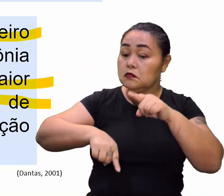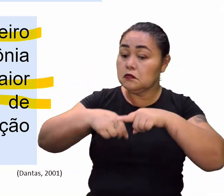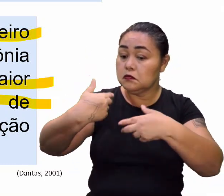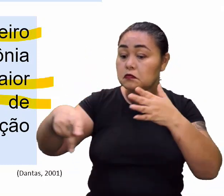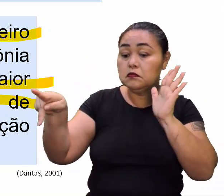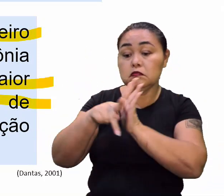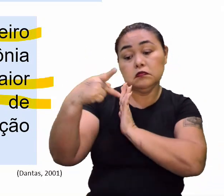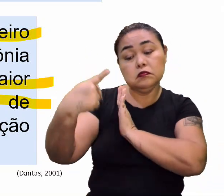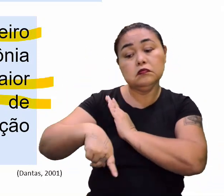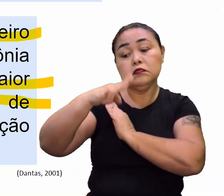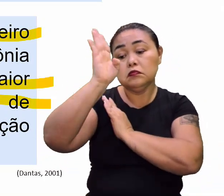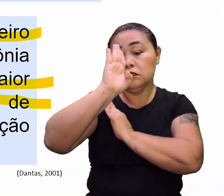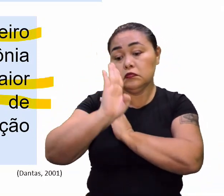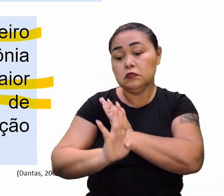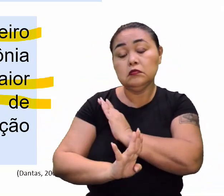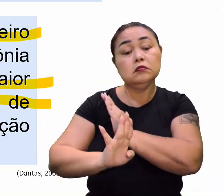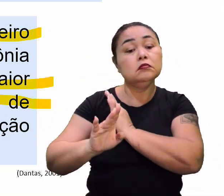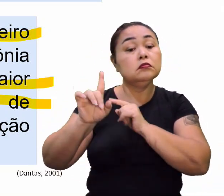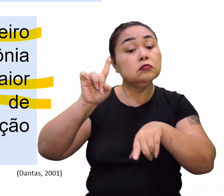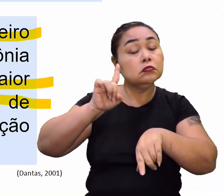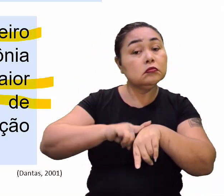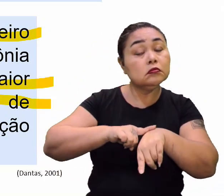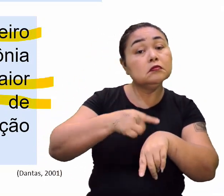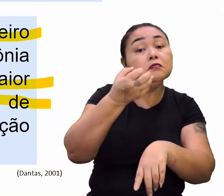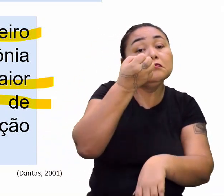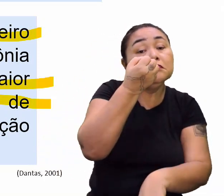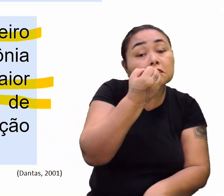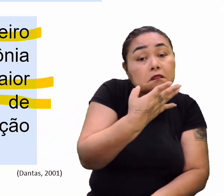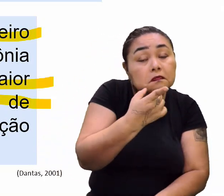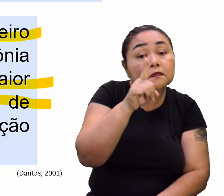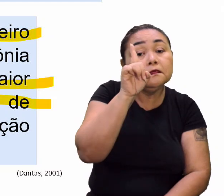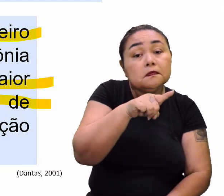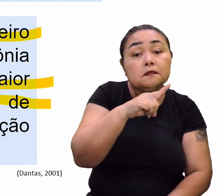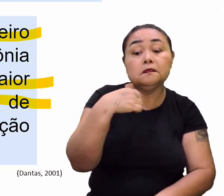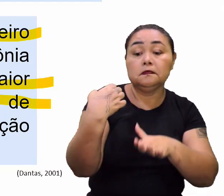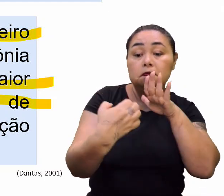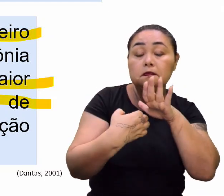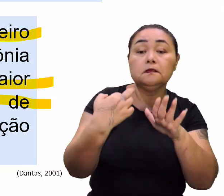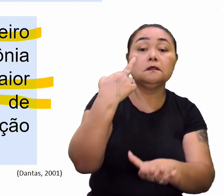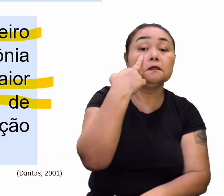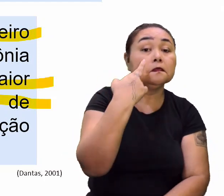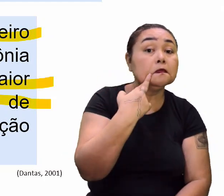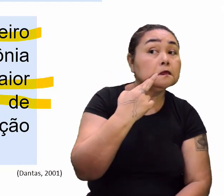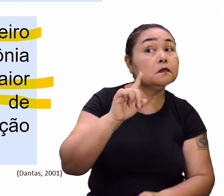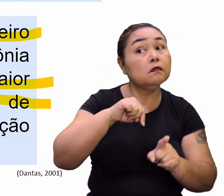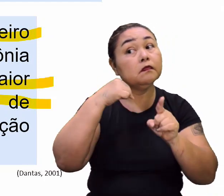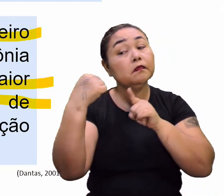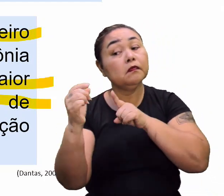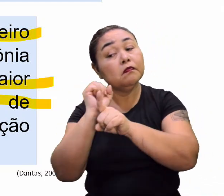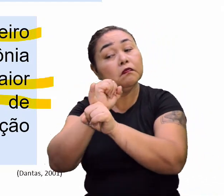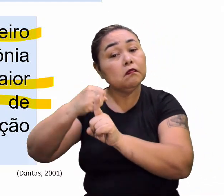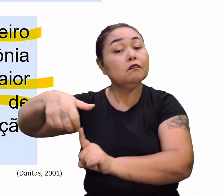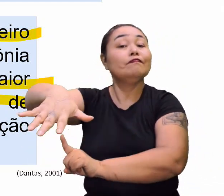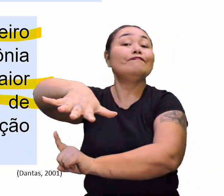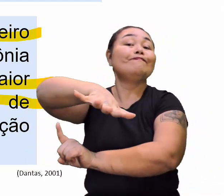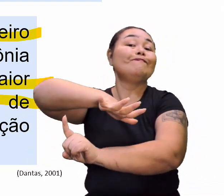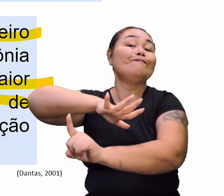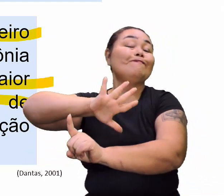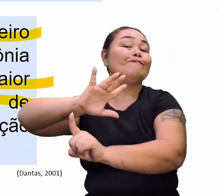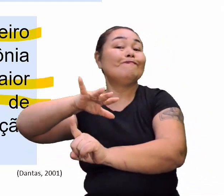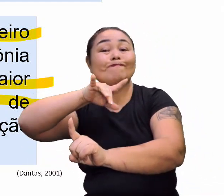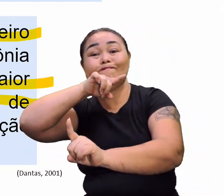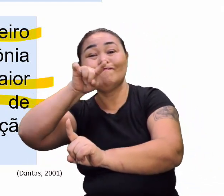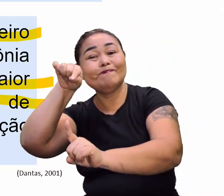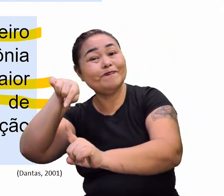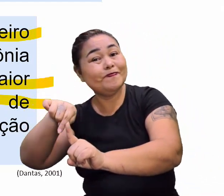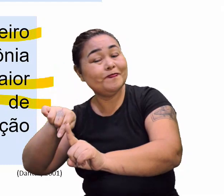Exatamente. Né? Então, ao mesmo tempo que fez bem para a indústria de Rondônia, por outro lado, social, não fez bem para